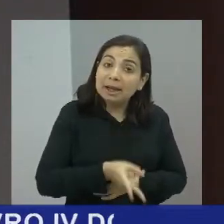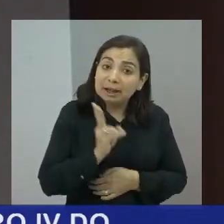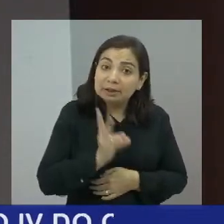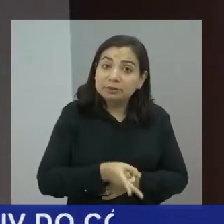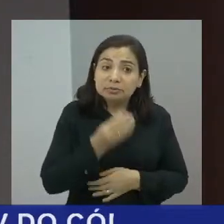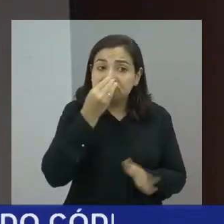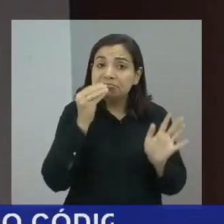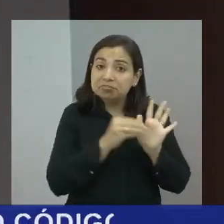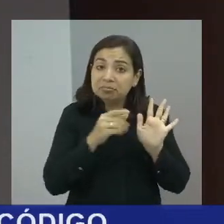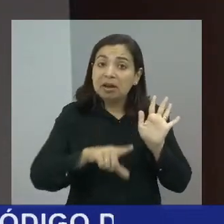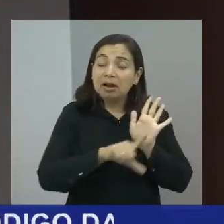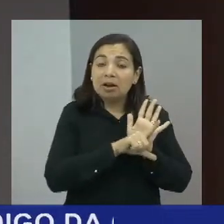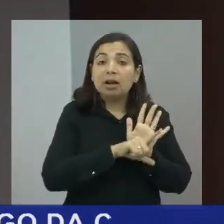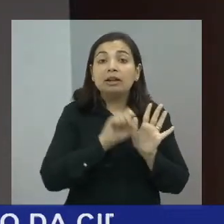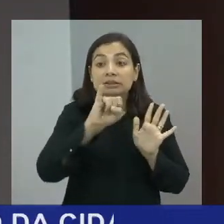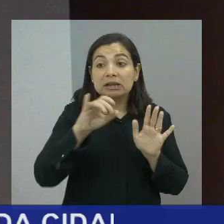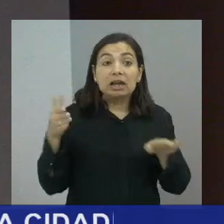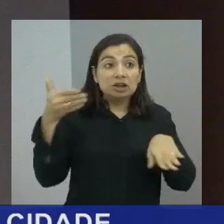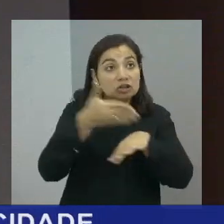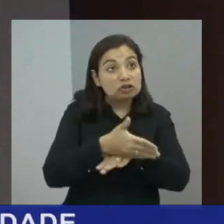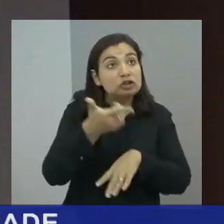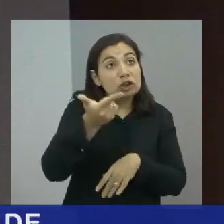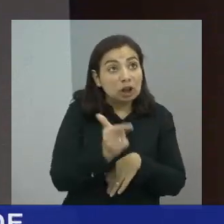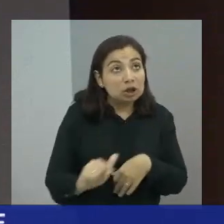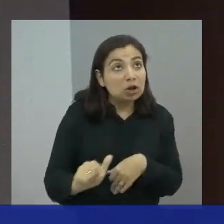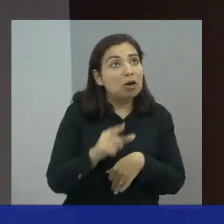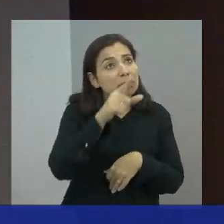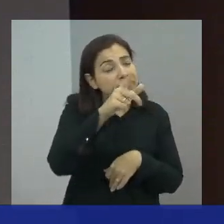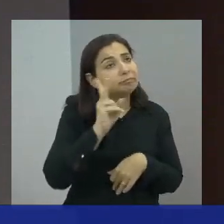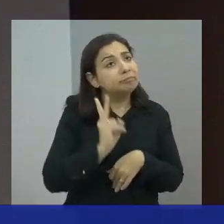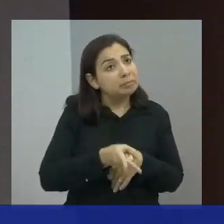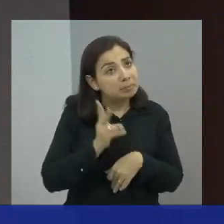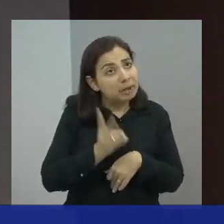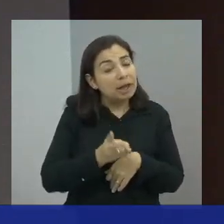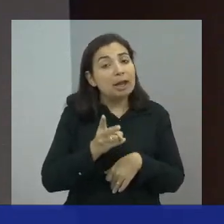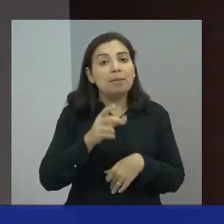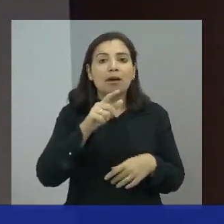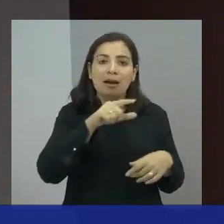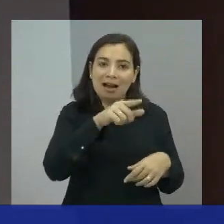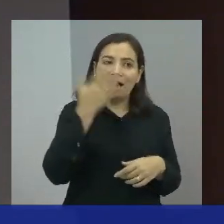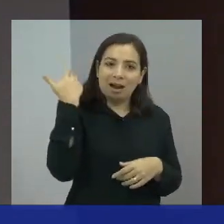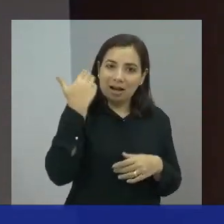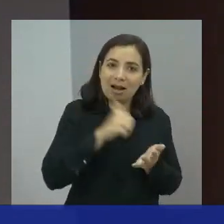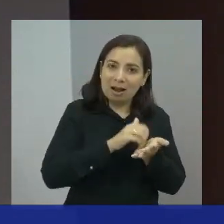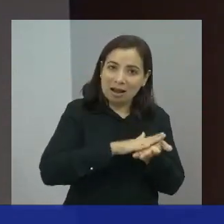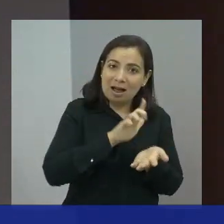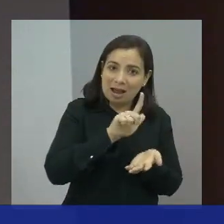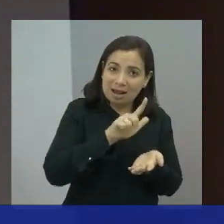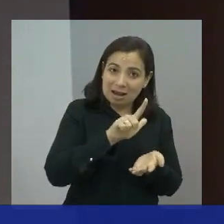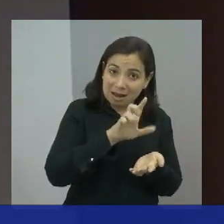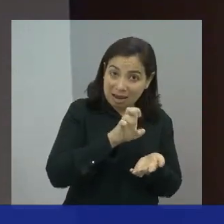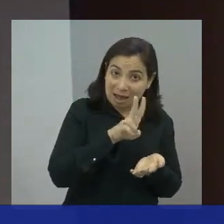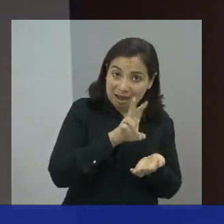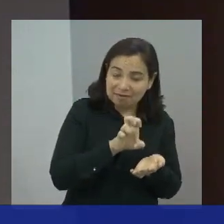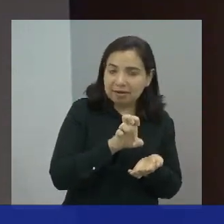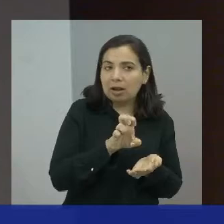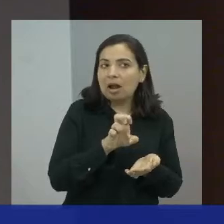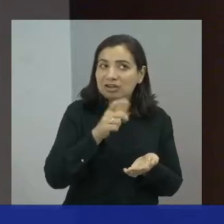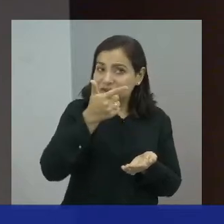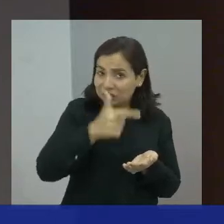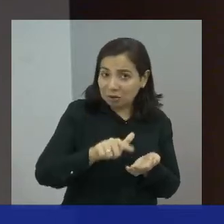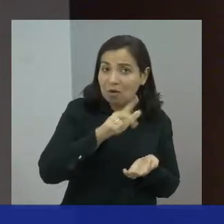a próxima vez que o fiscal for lá, mesmo que seja uma infração leve, já será reincidência e não poderá